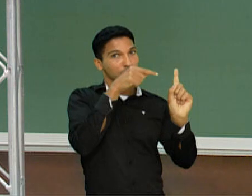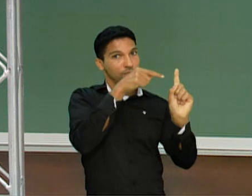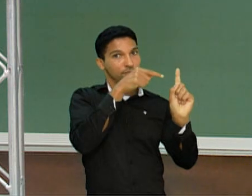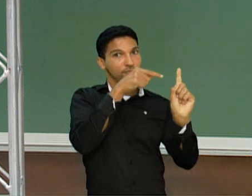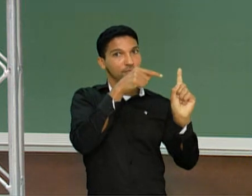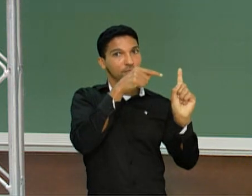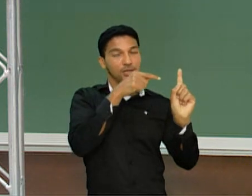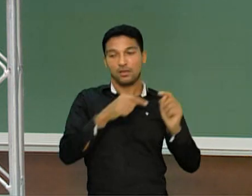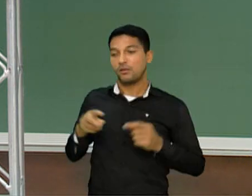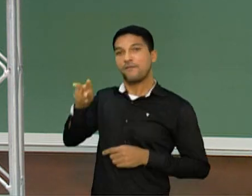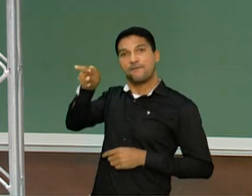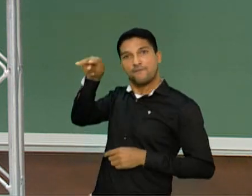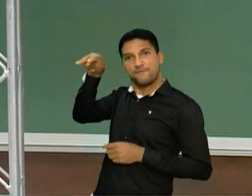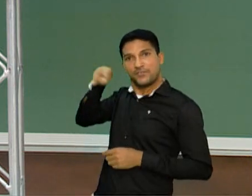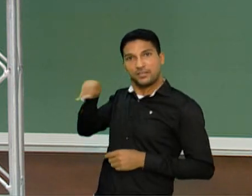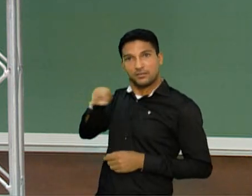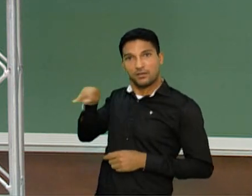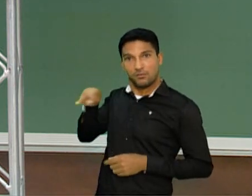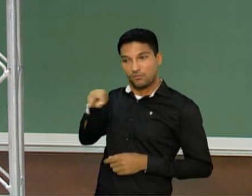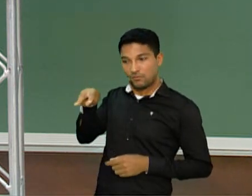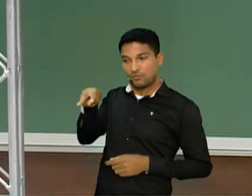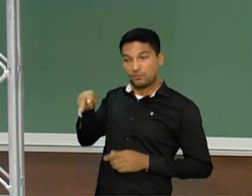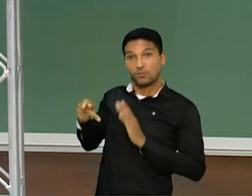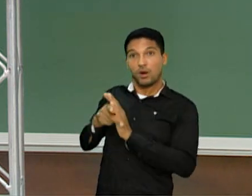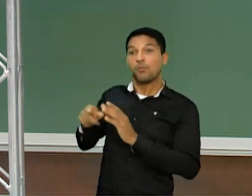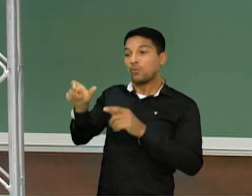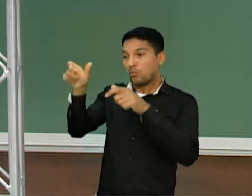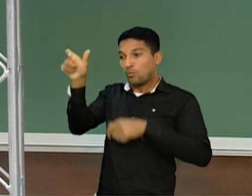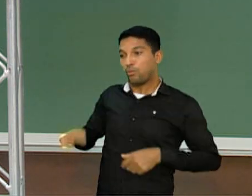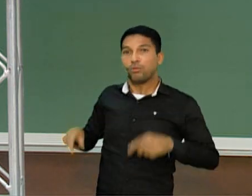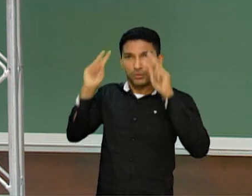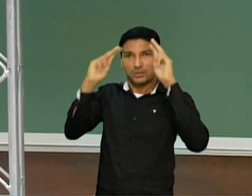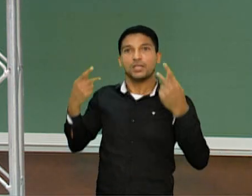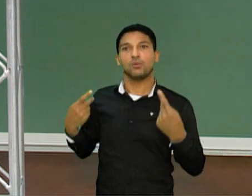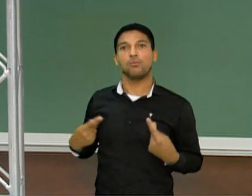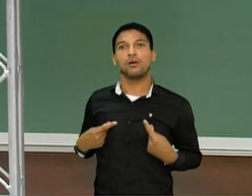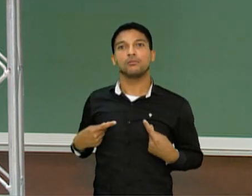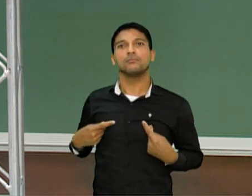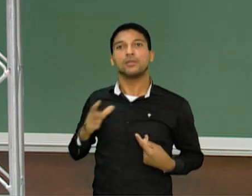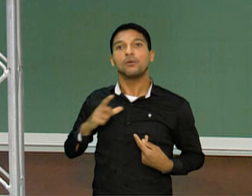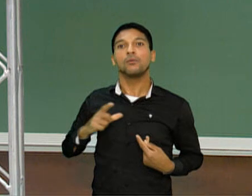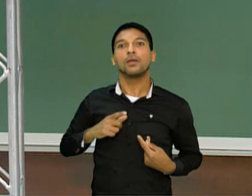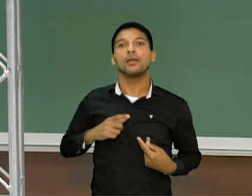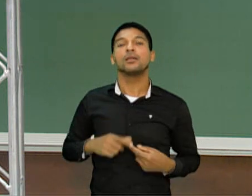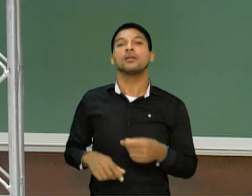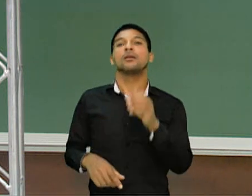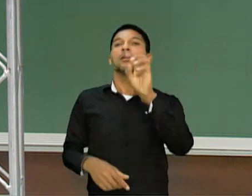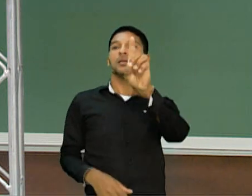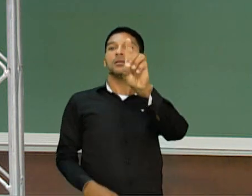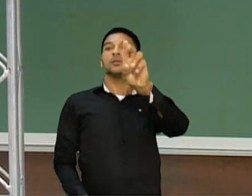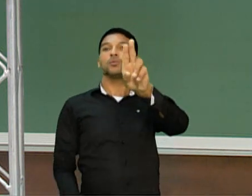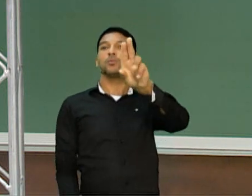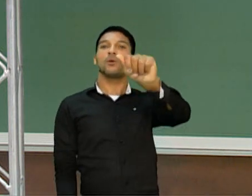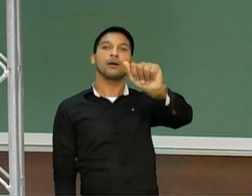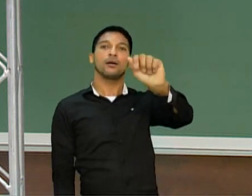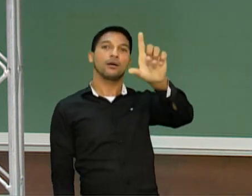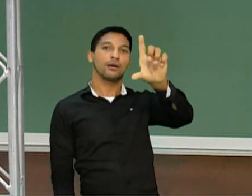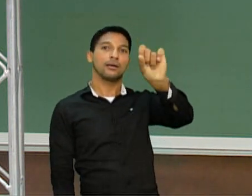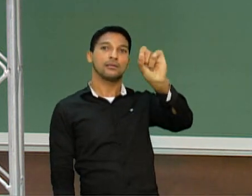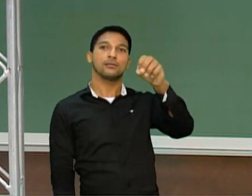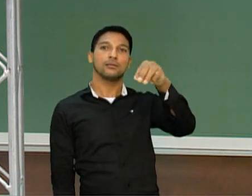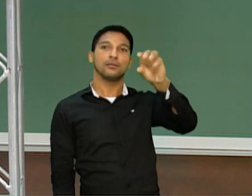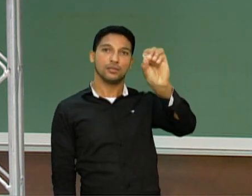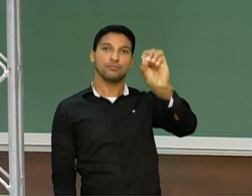isso, nós vamos falar de um dualismo no Descartes, ou seja, uma duplicidade, uma diferença. Ou seja, o ser